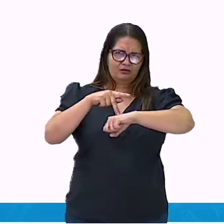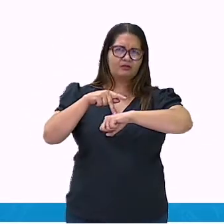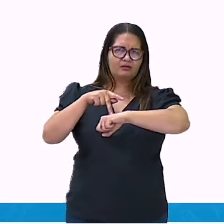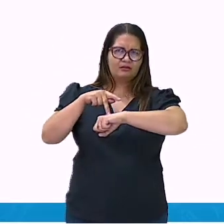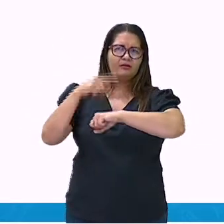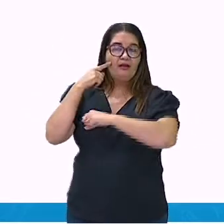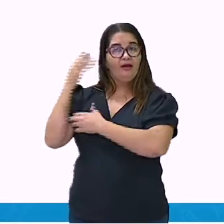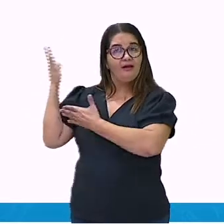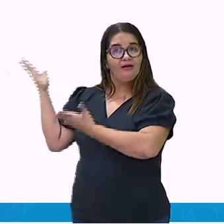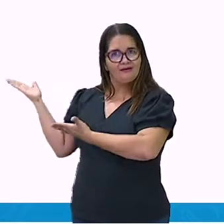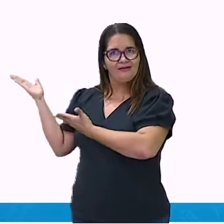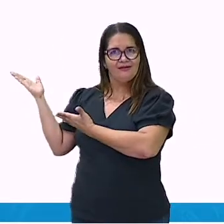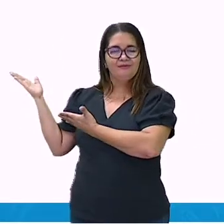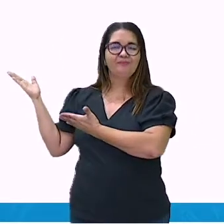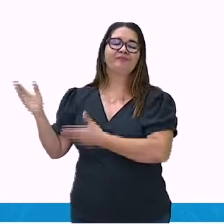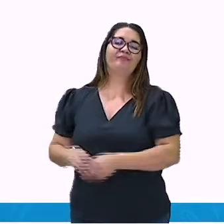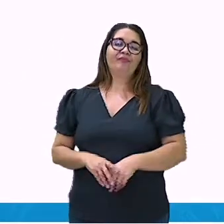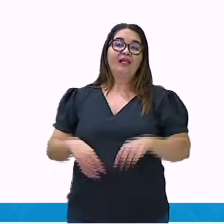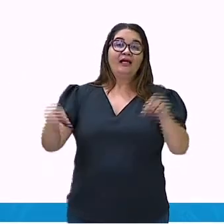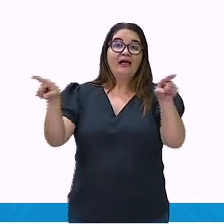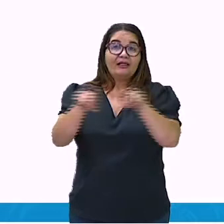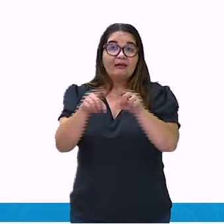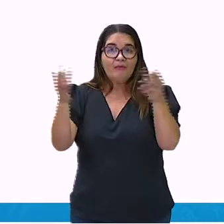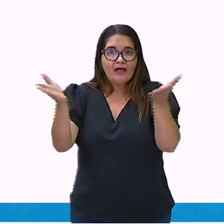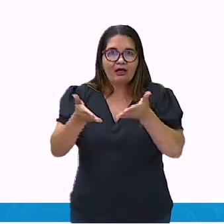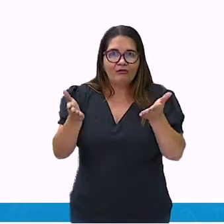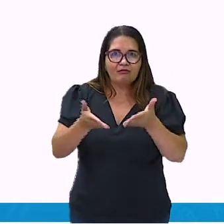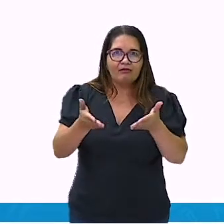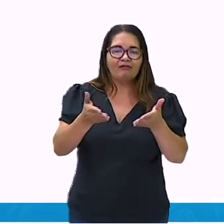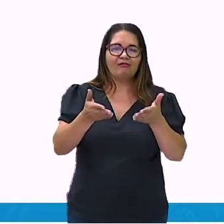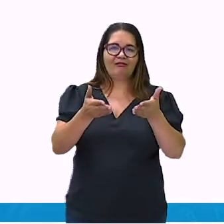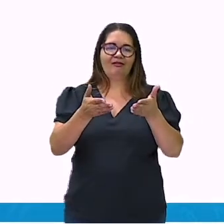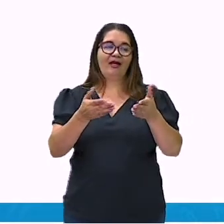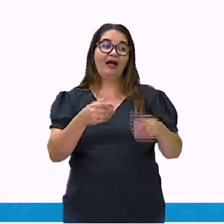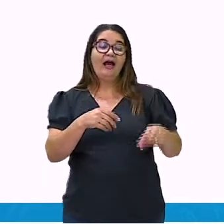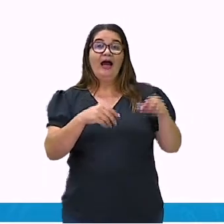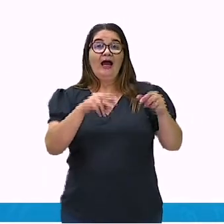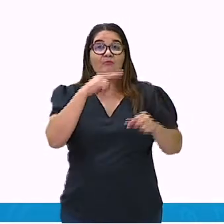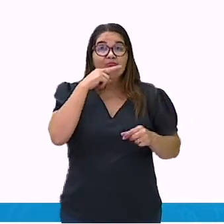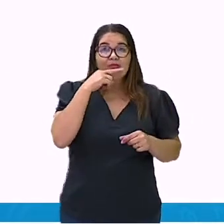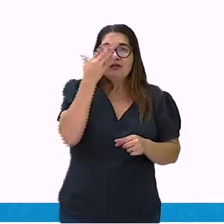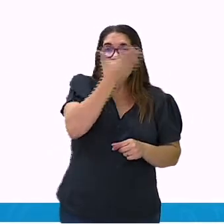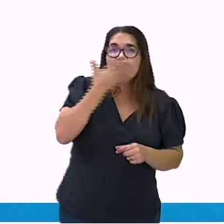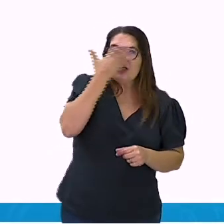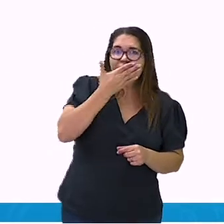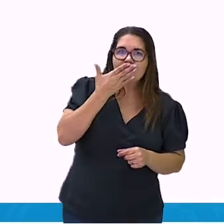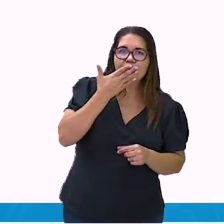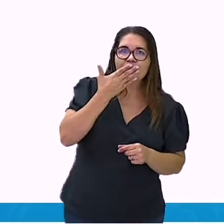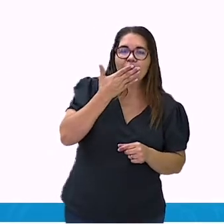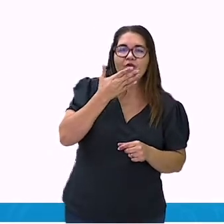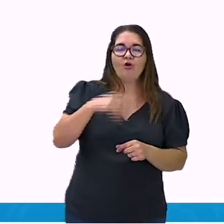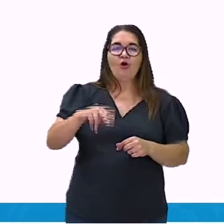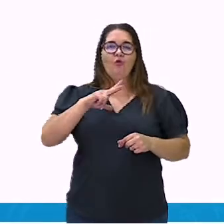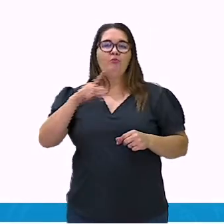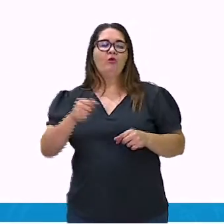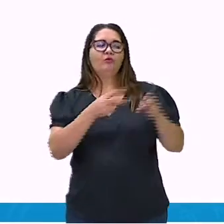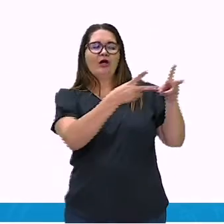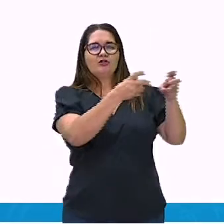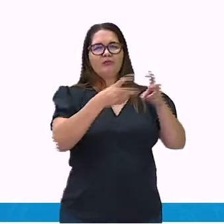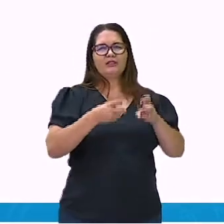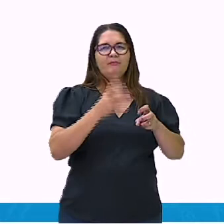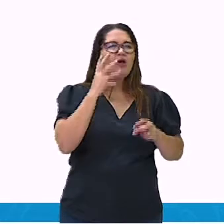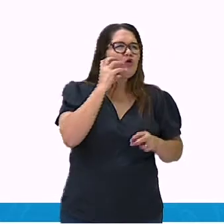a cana-de-açúcar veio para superar, veio para dar lucro, o que as especiarias não davam mais para